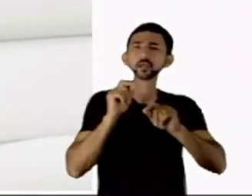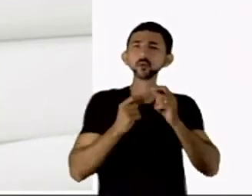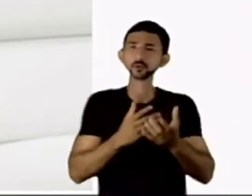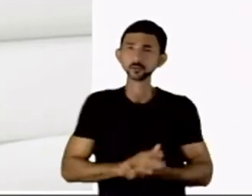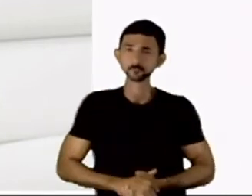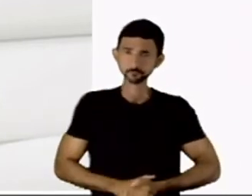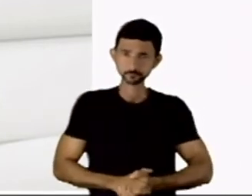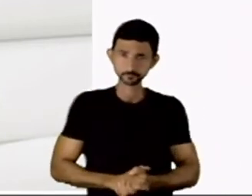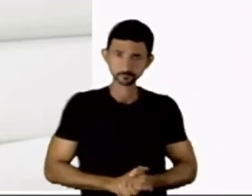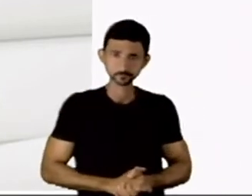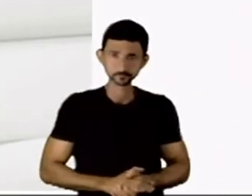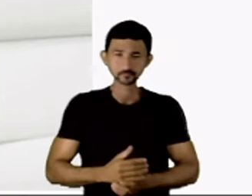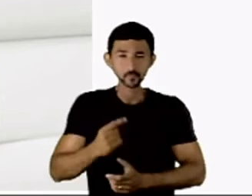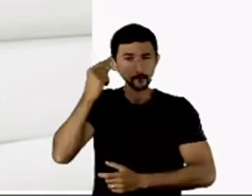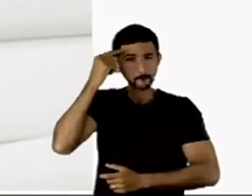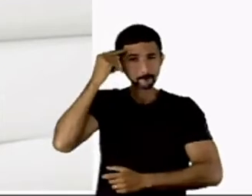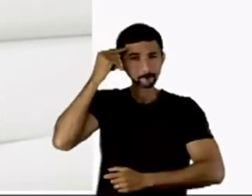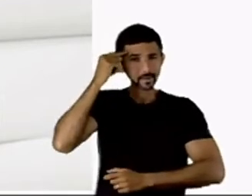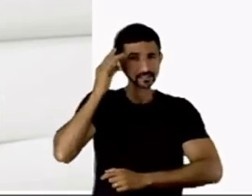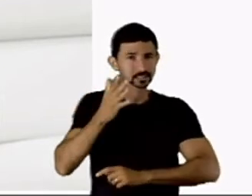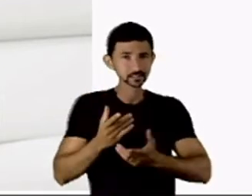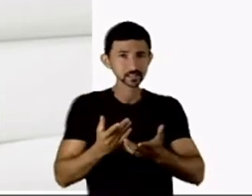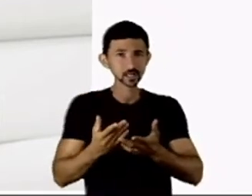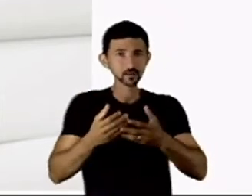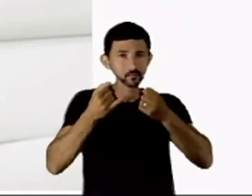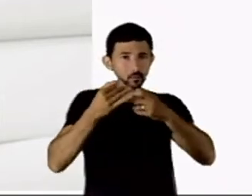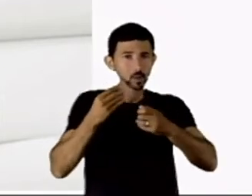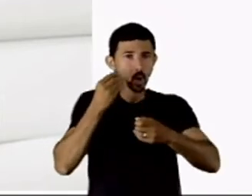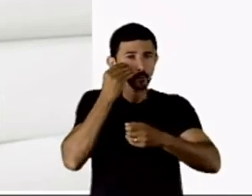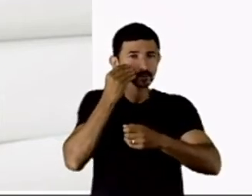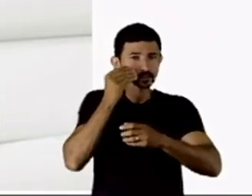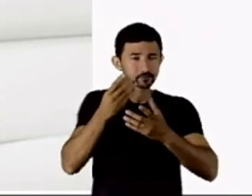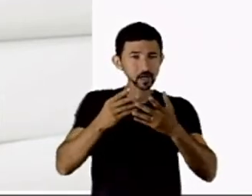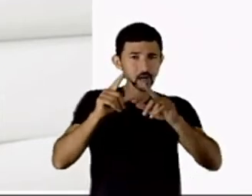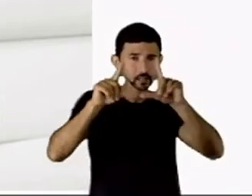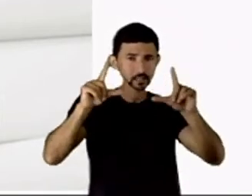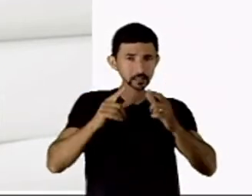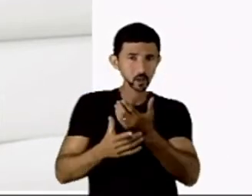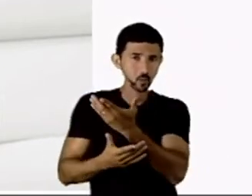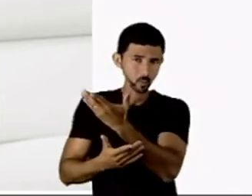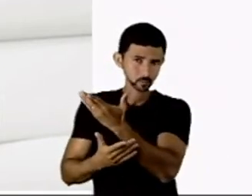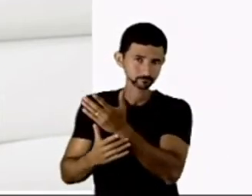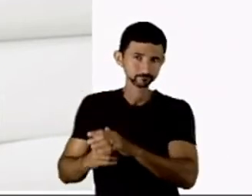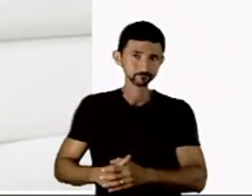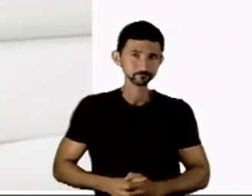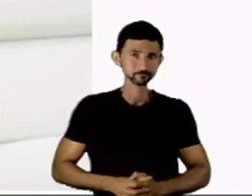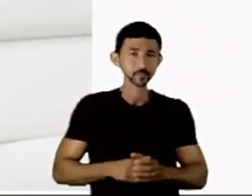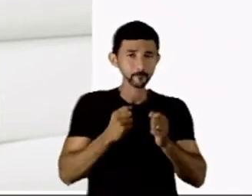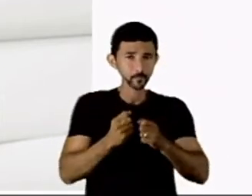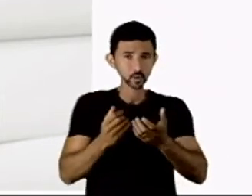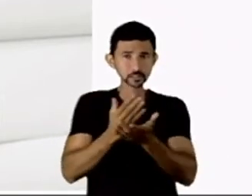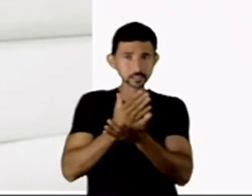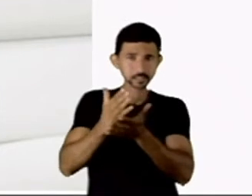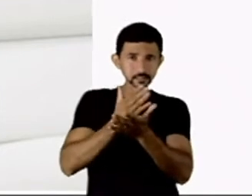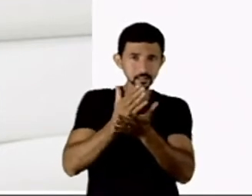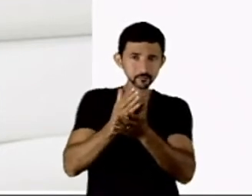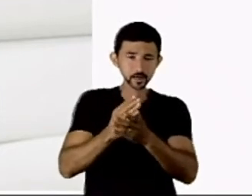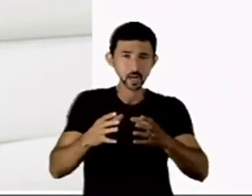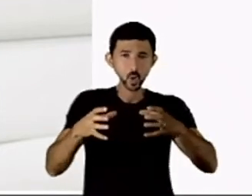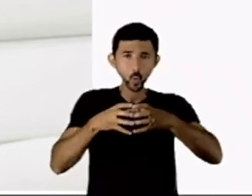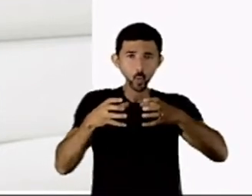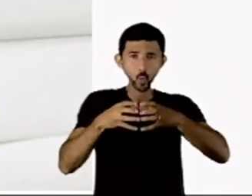te trago a reflexão aqui e a observação na tela. A gente pode separar